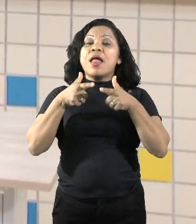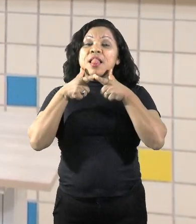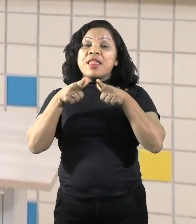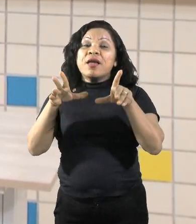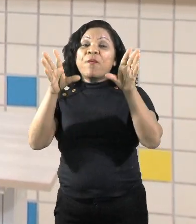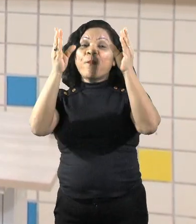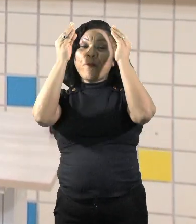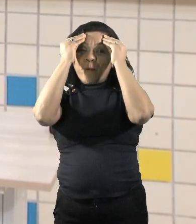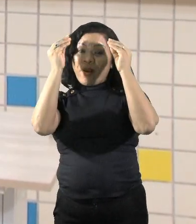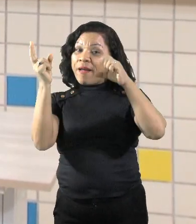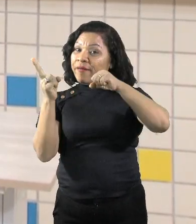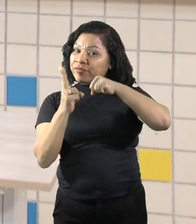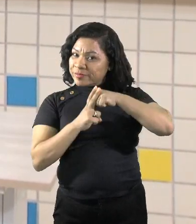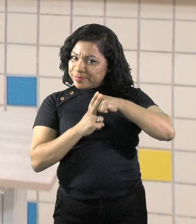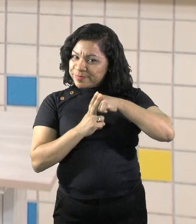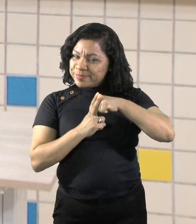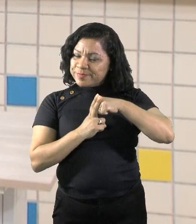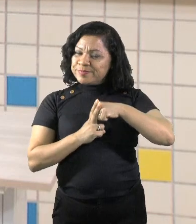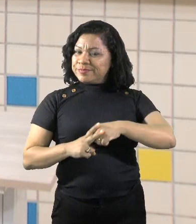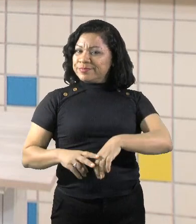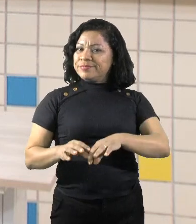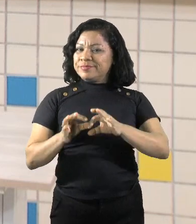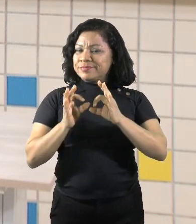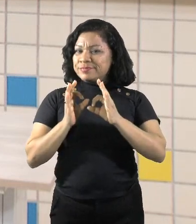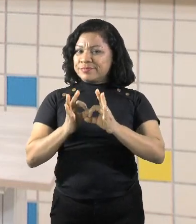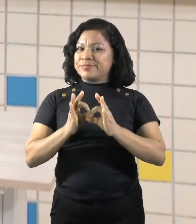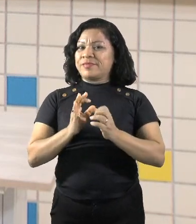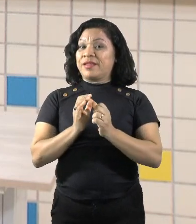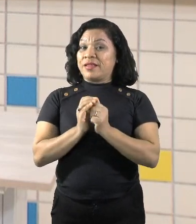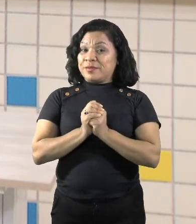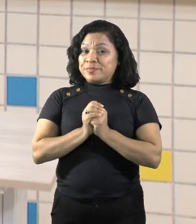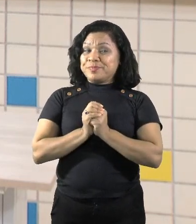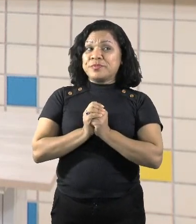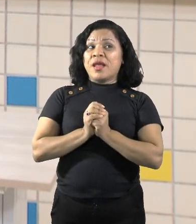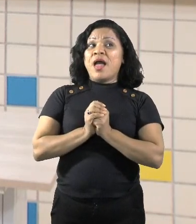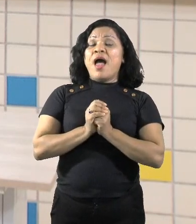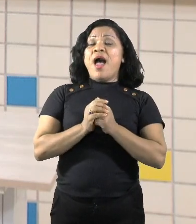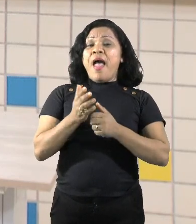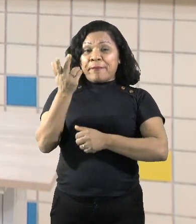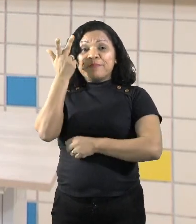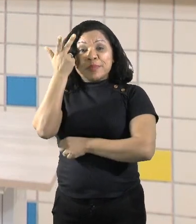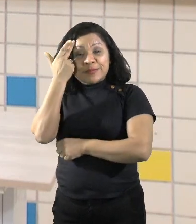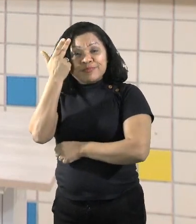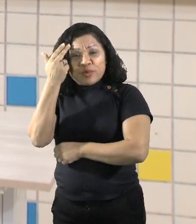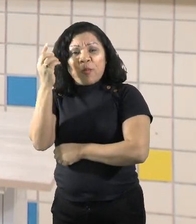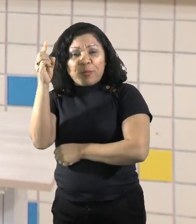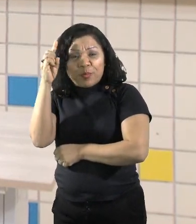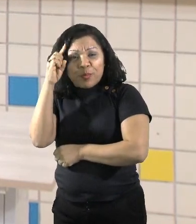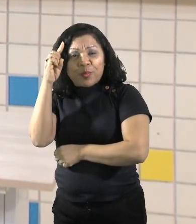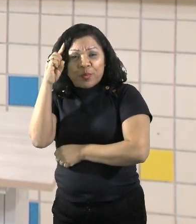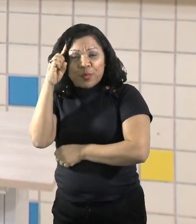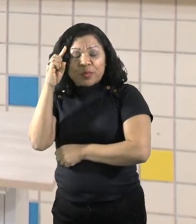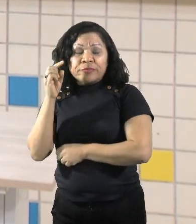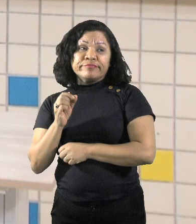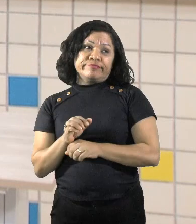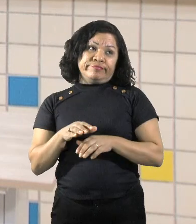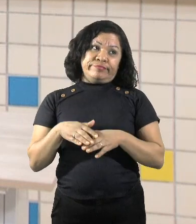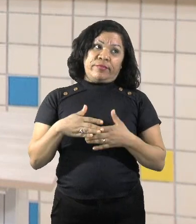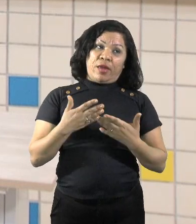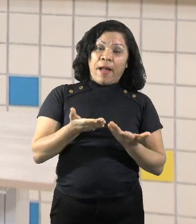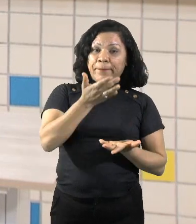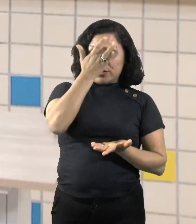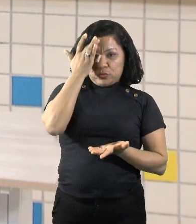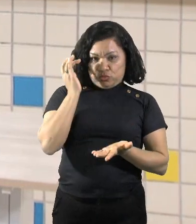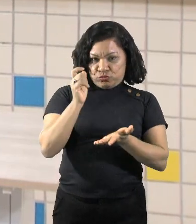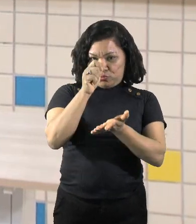verbal. Certamente, essa é a linguagem mais comum no nosso dia a dia. Quando alguém escreve o livro, ou